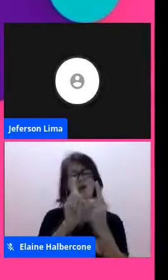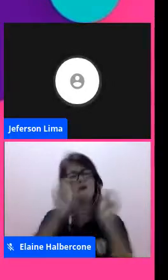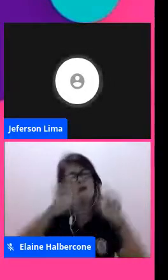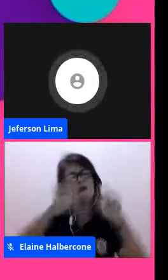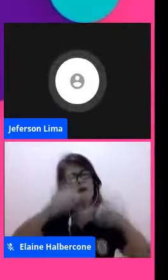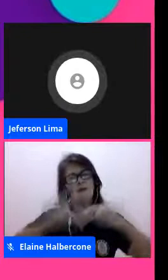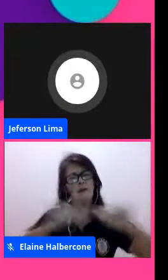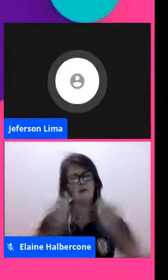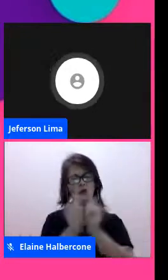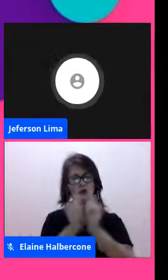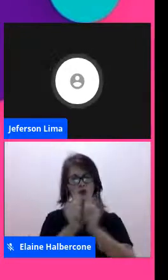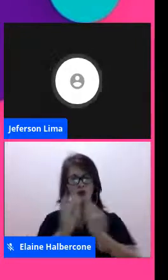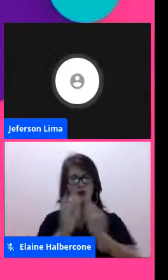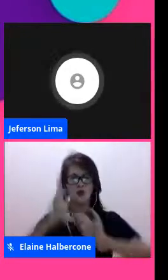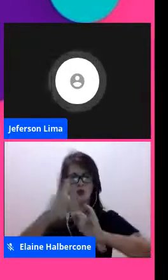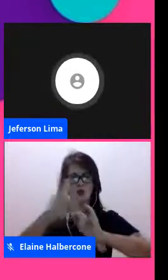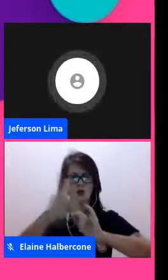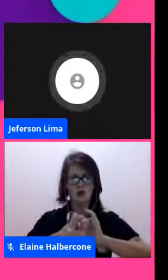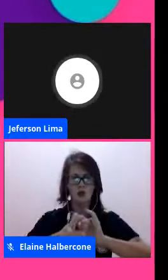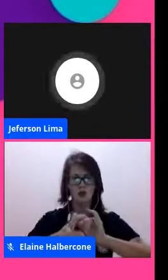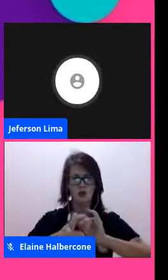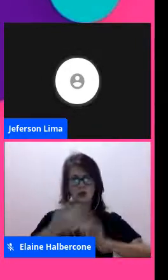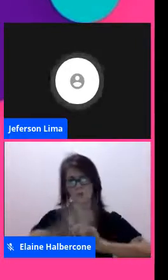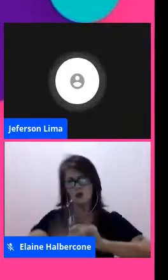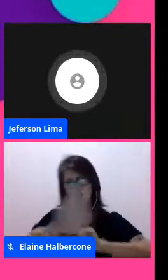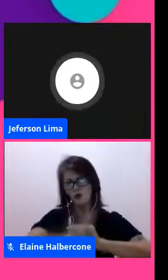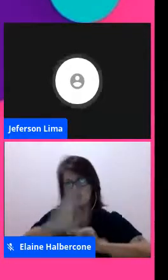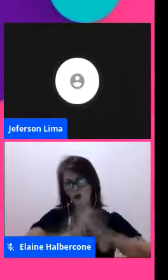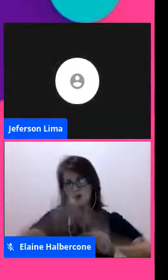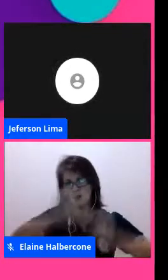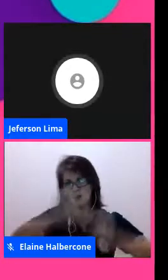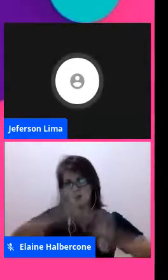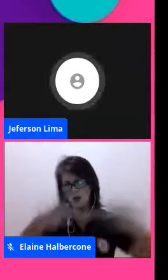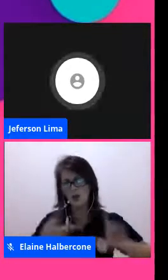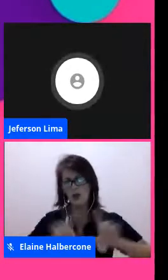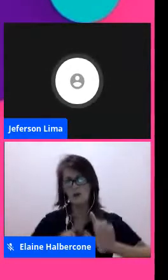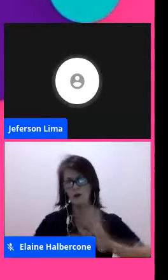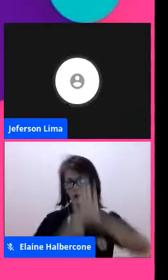coisa. Todos os assets que eu utilizar aqui, né, seja apresentação,